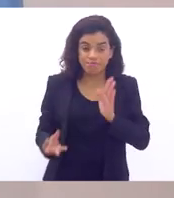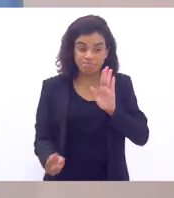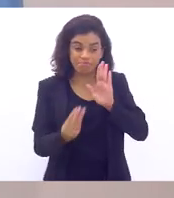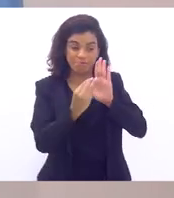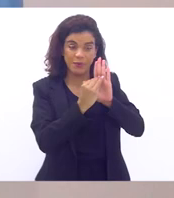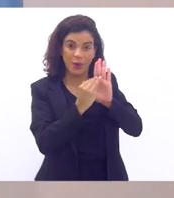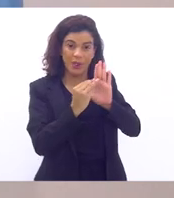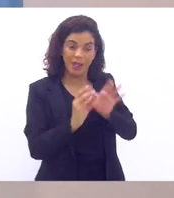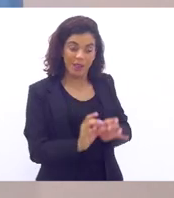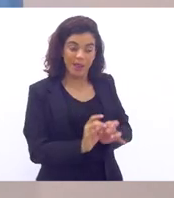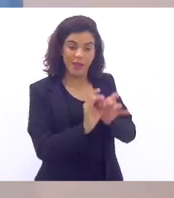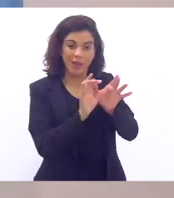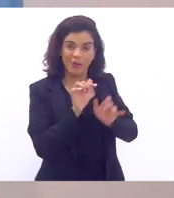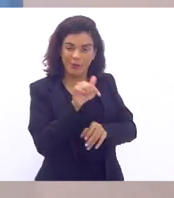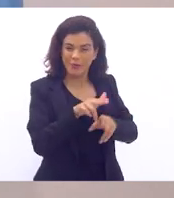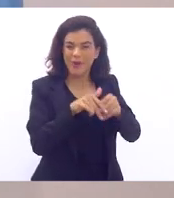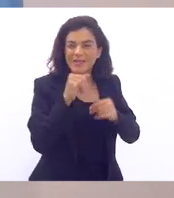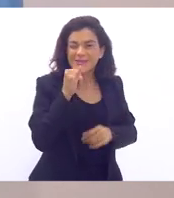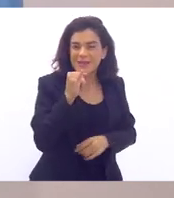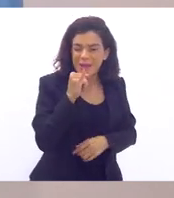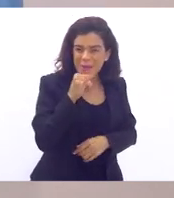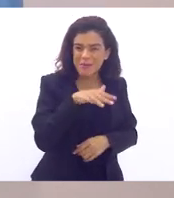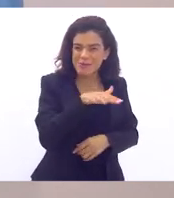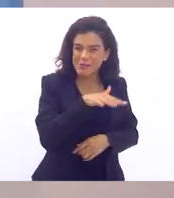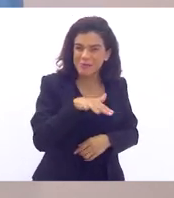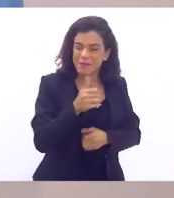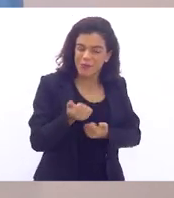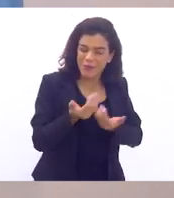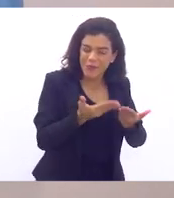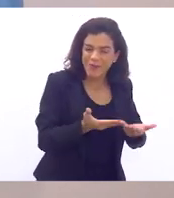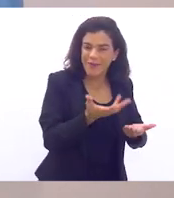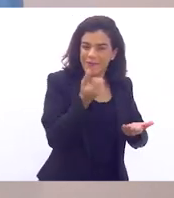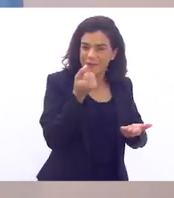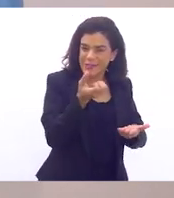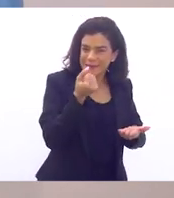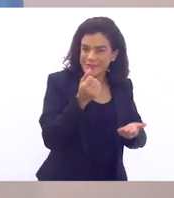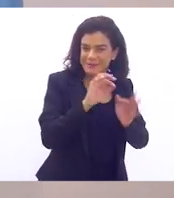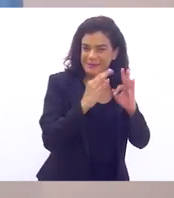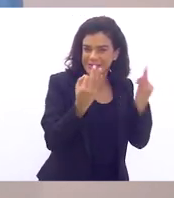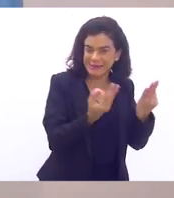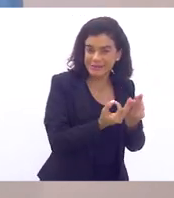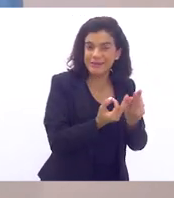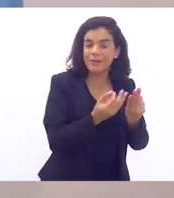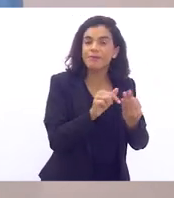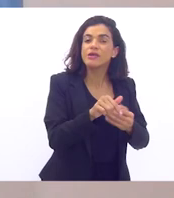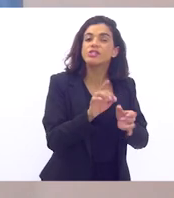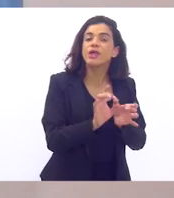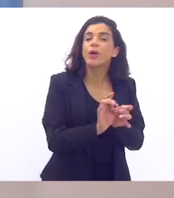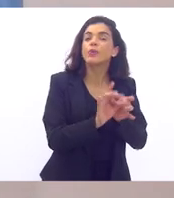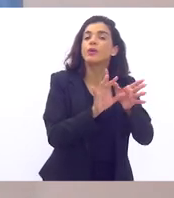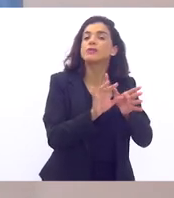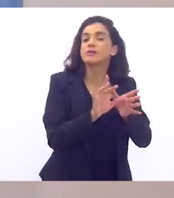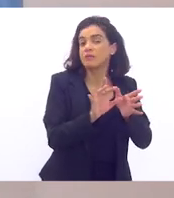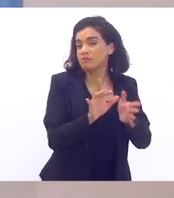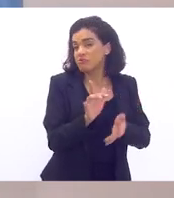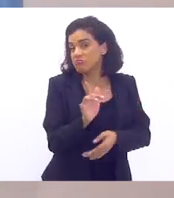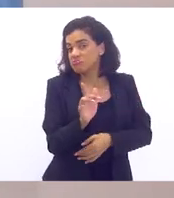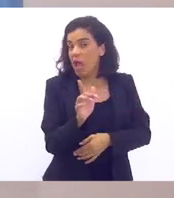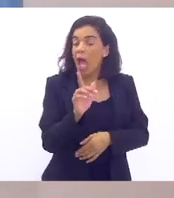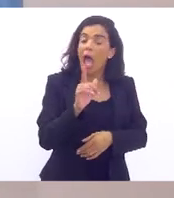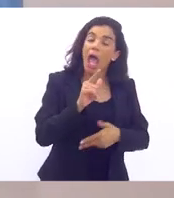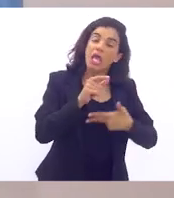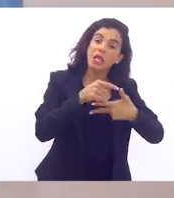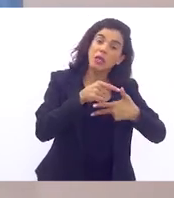autorizativo por exemplo a questão da concessão do benefício de famílias nós estamos autorizando se é papel do Poder